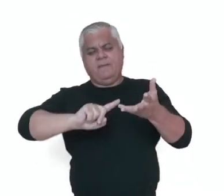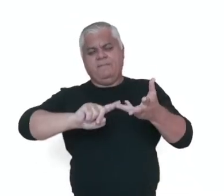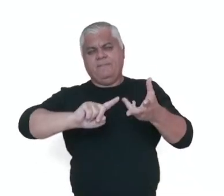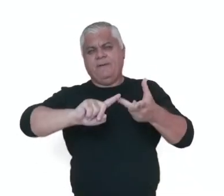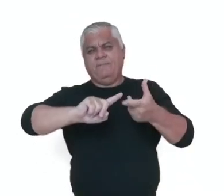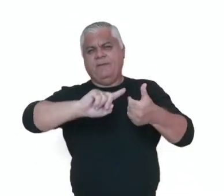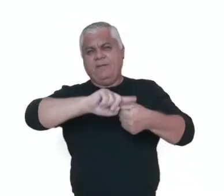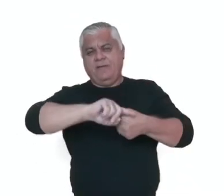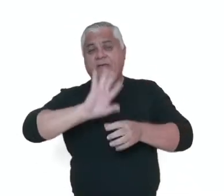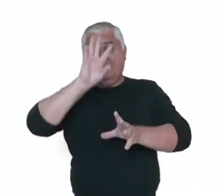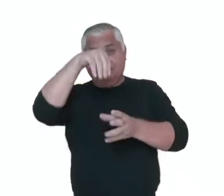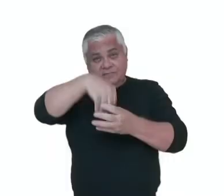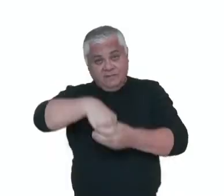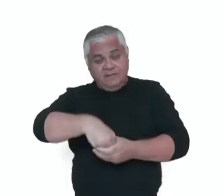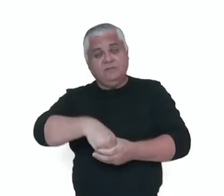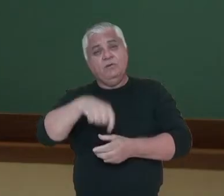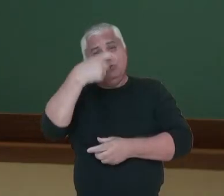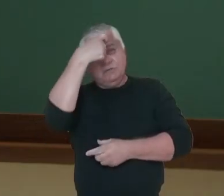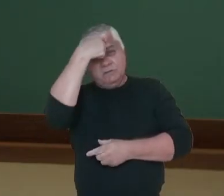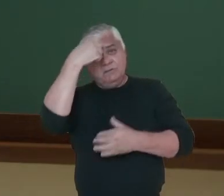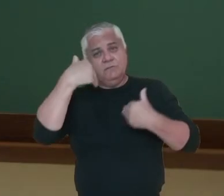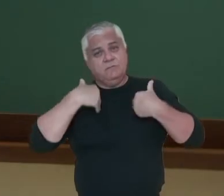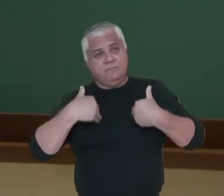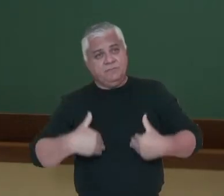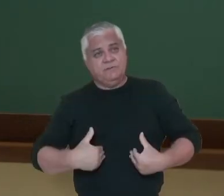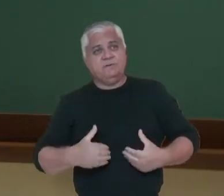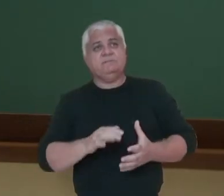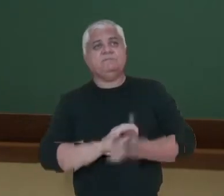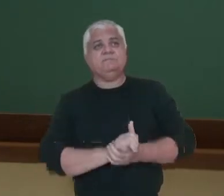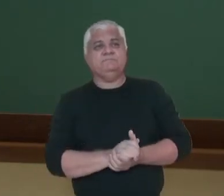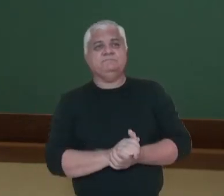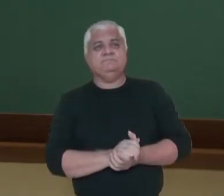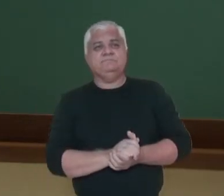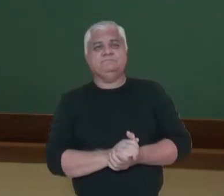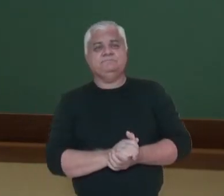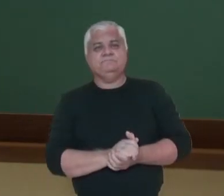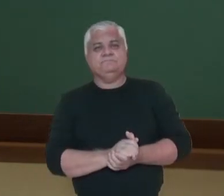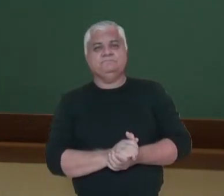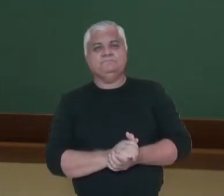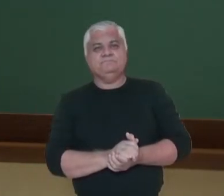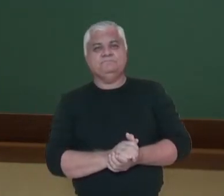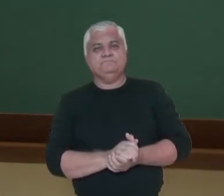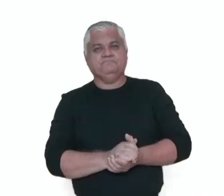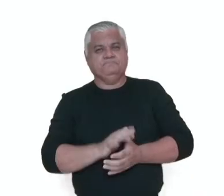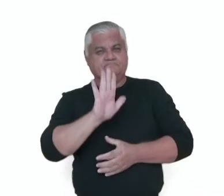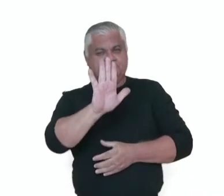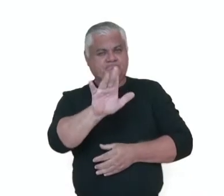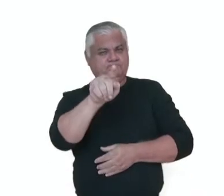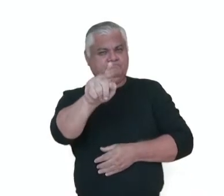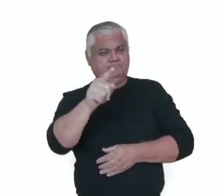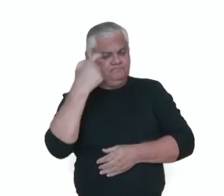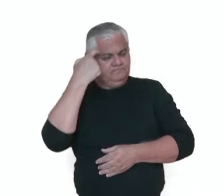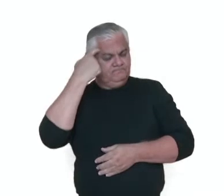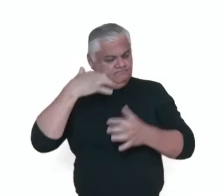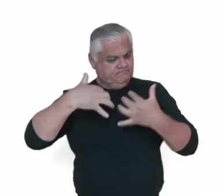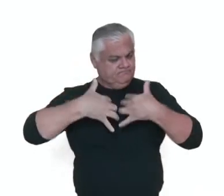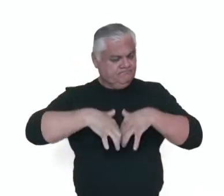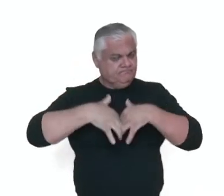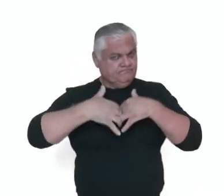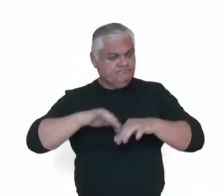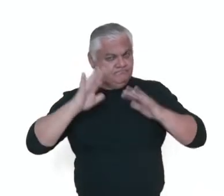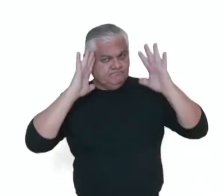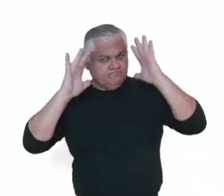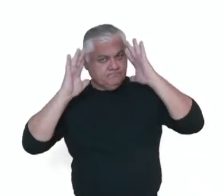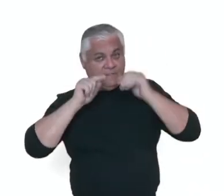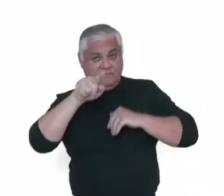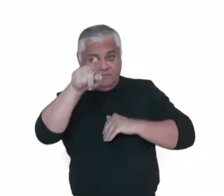que entram na ginástica de conscientização corporal. Vamos refletir um pouquinho, então. Você concorda que a